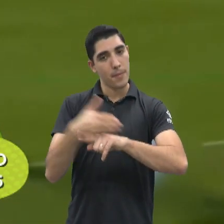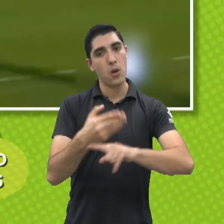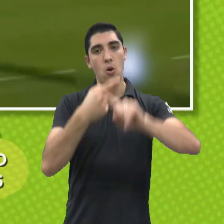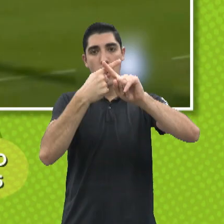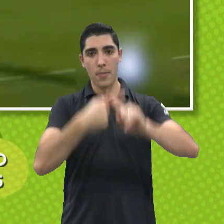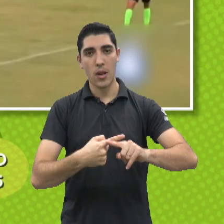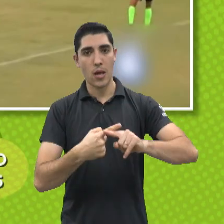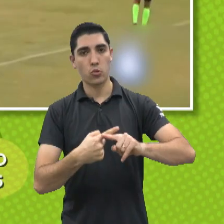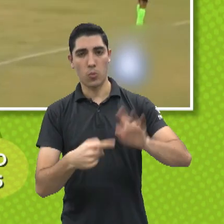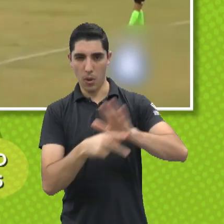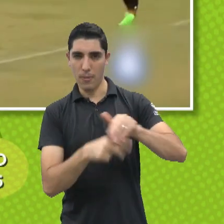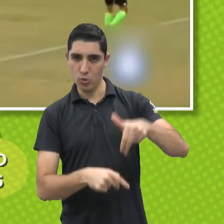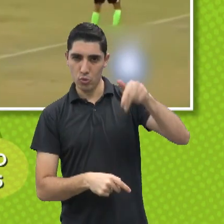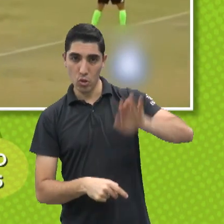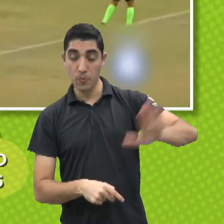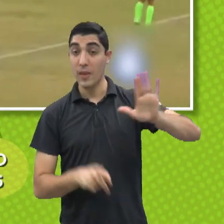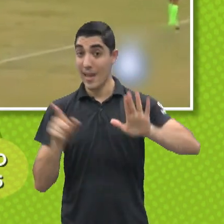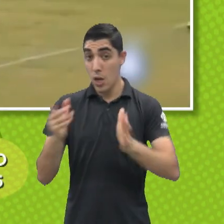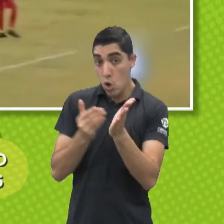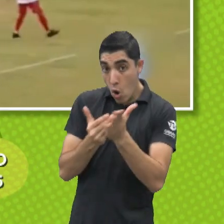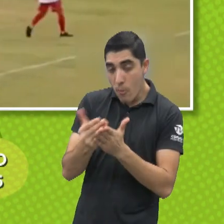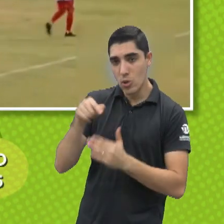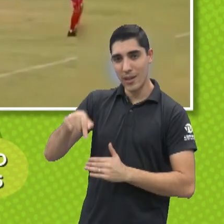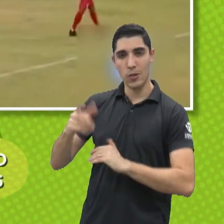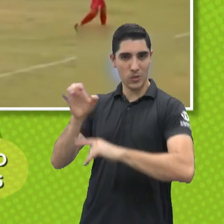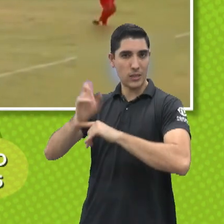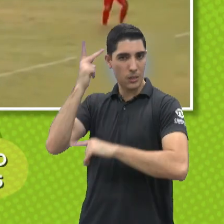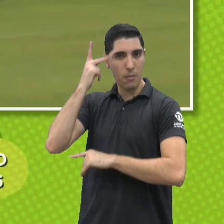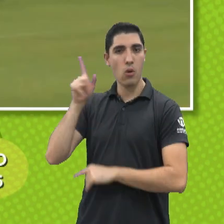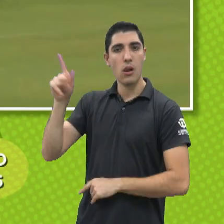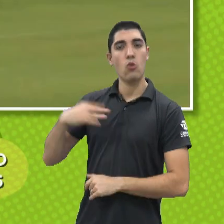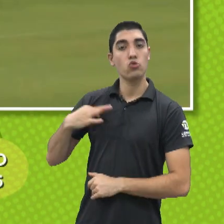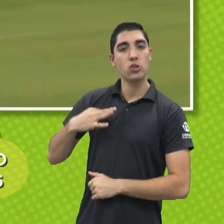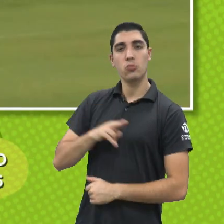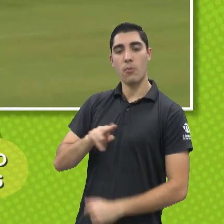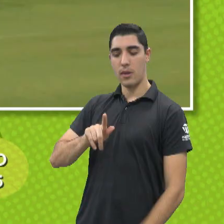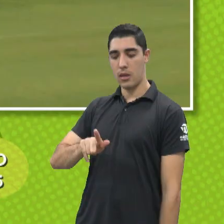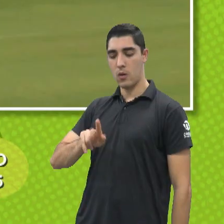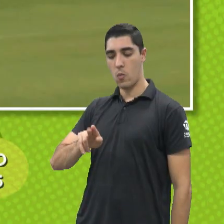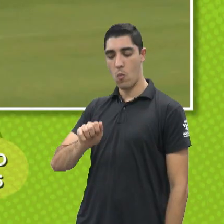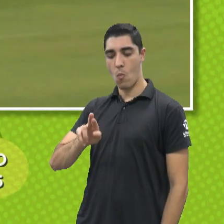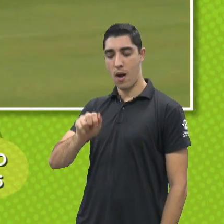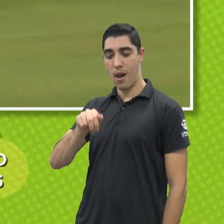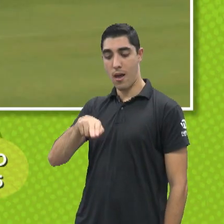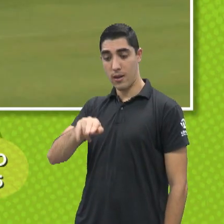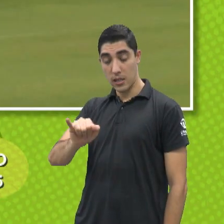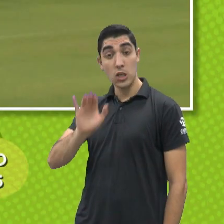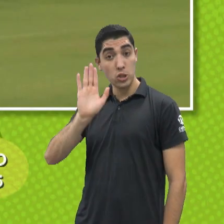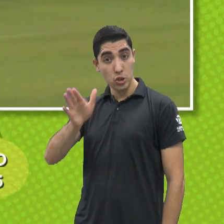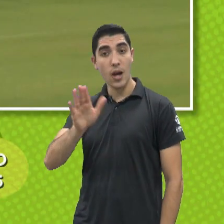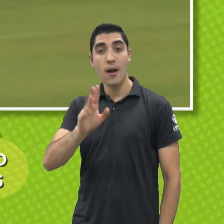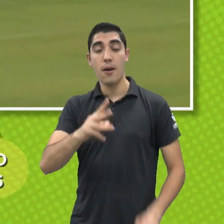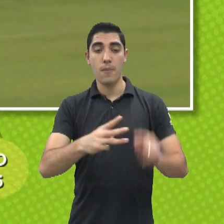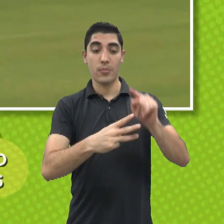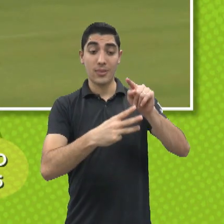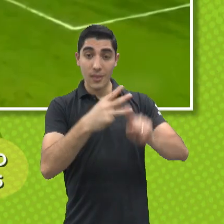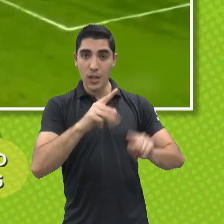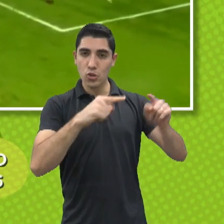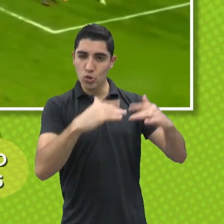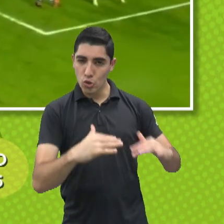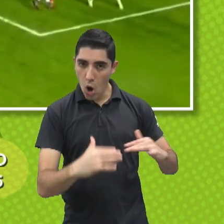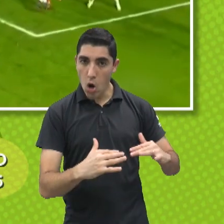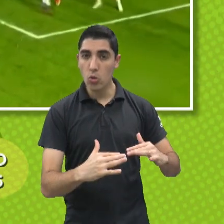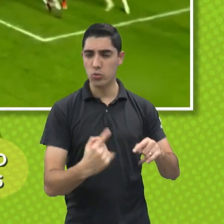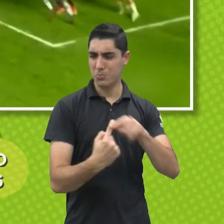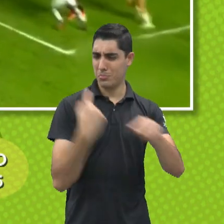nas categorias de base do Guarani e teve uma passagem rápida aqui pela Águia do Vale, fazendo 3 jogos na Copa Paulista de